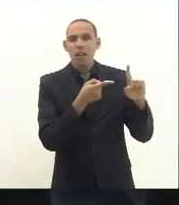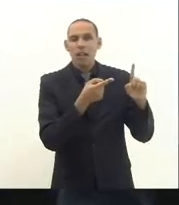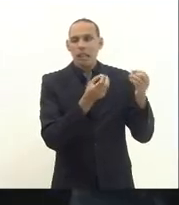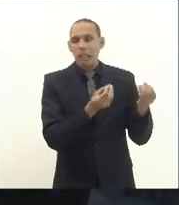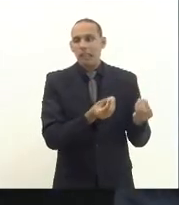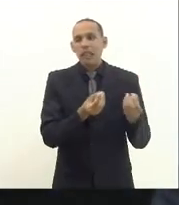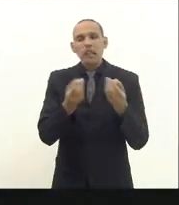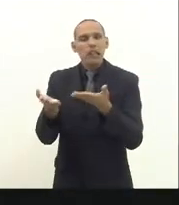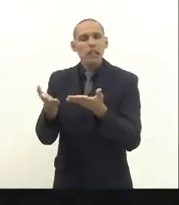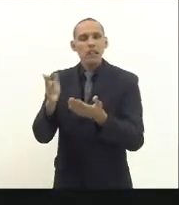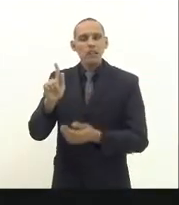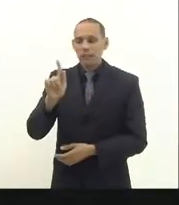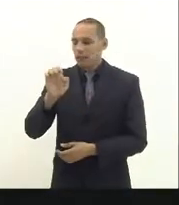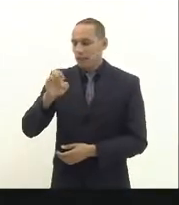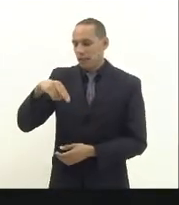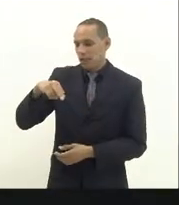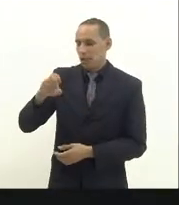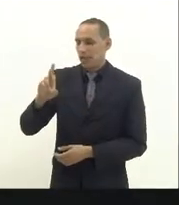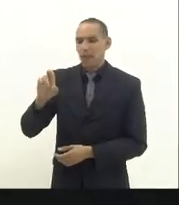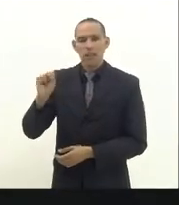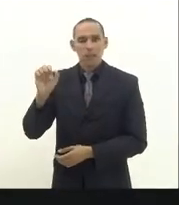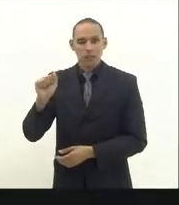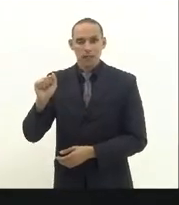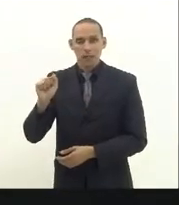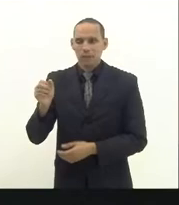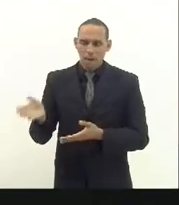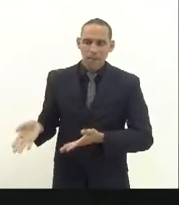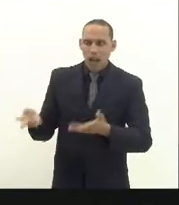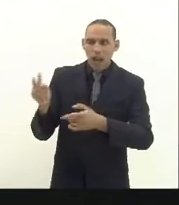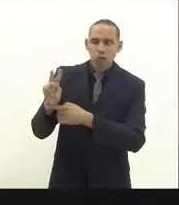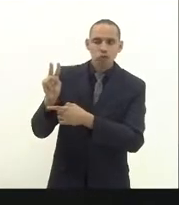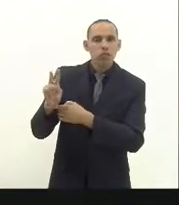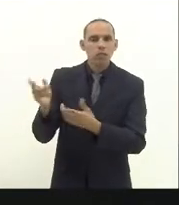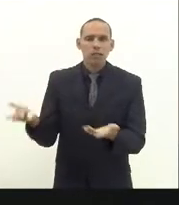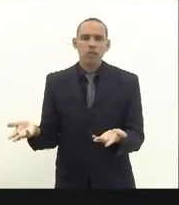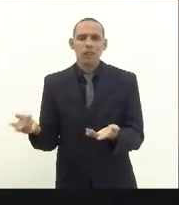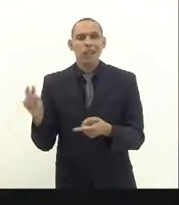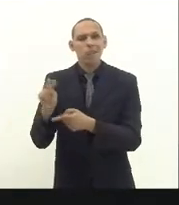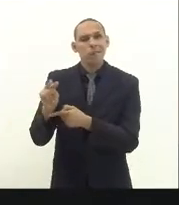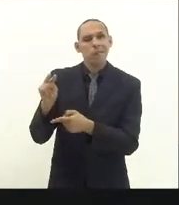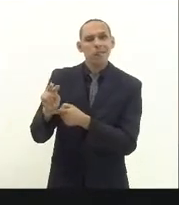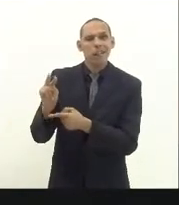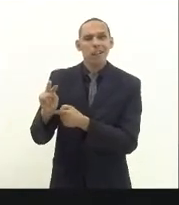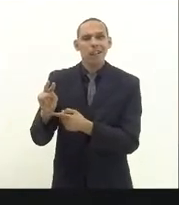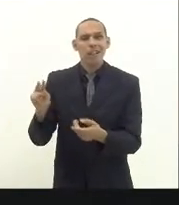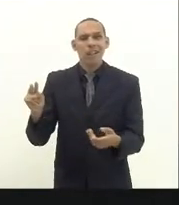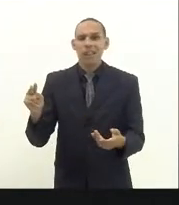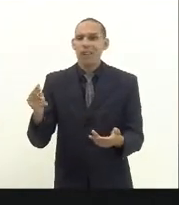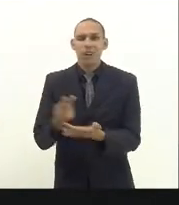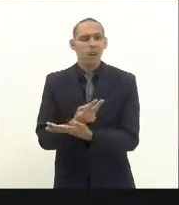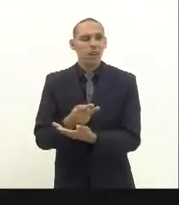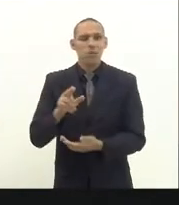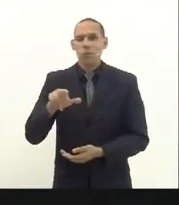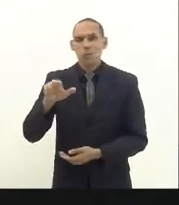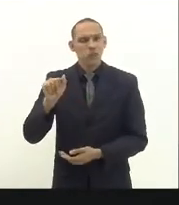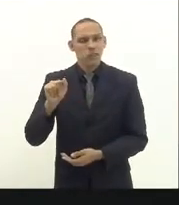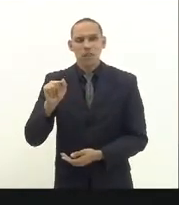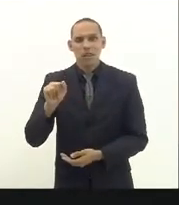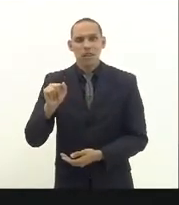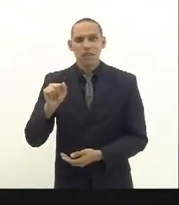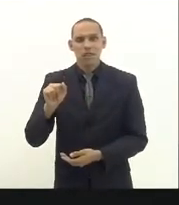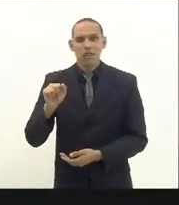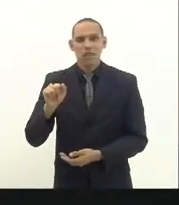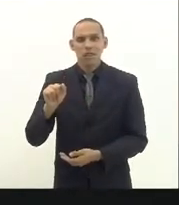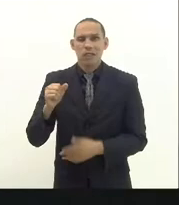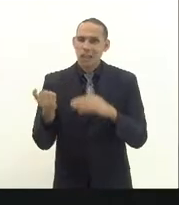delega a Generosa para fazer a fiscalização e essa fiscalização nunca foi feita nem por nenhuma